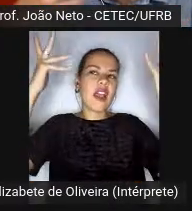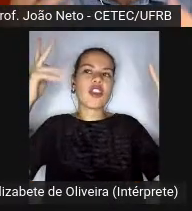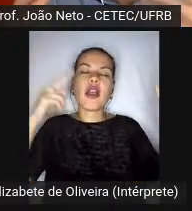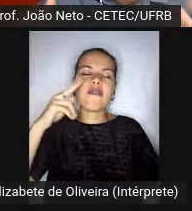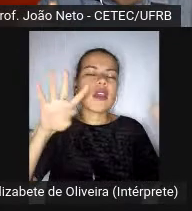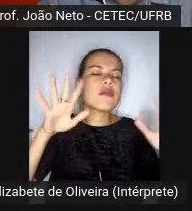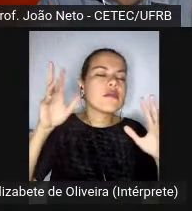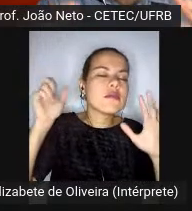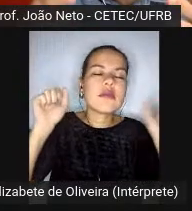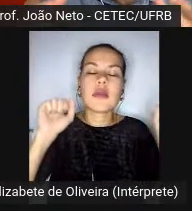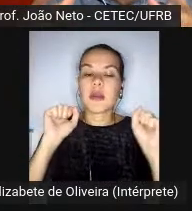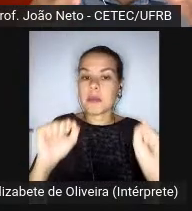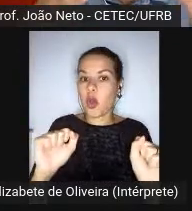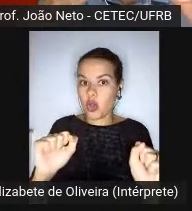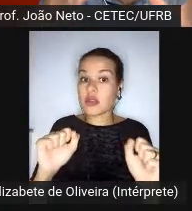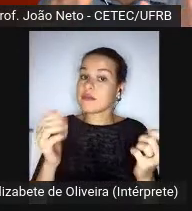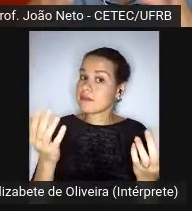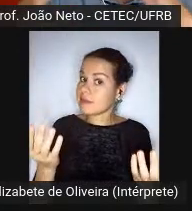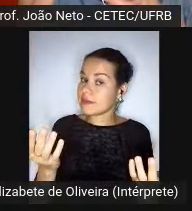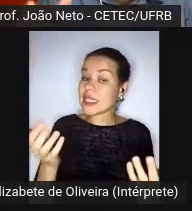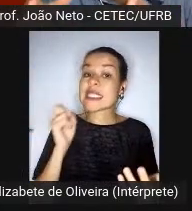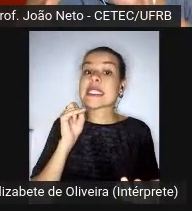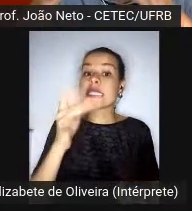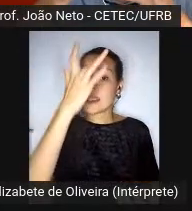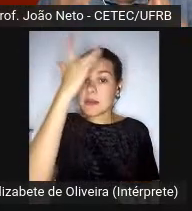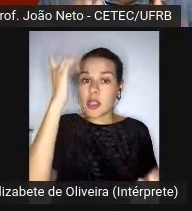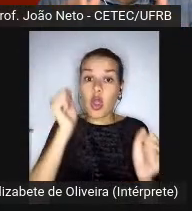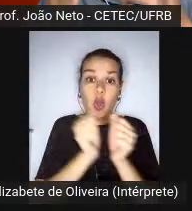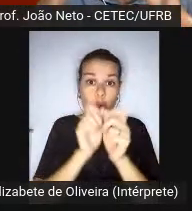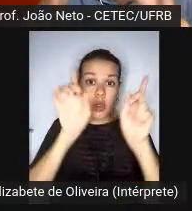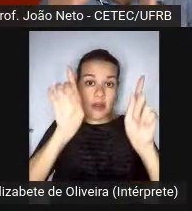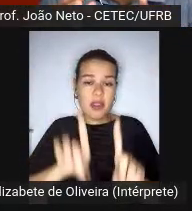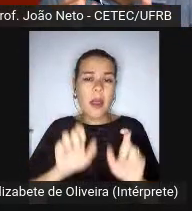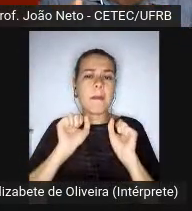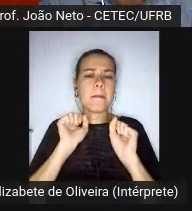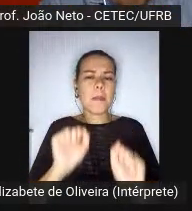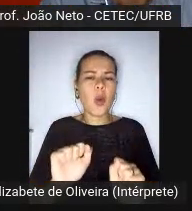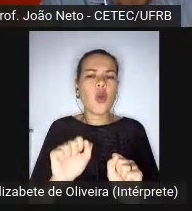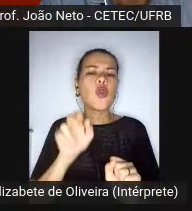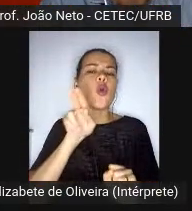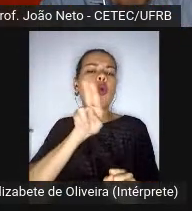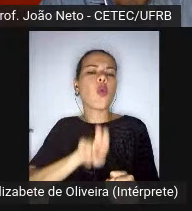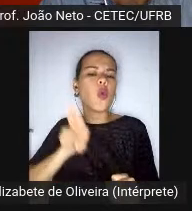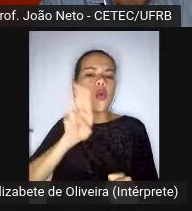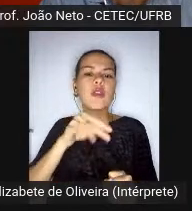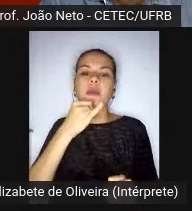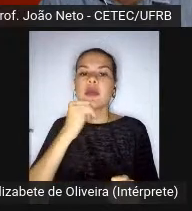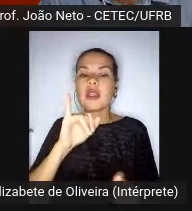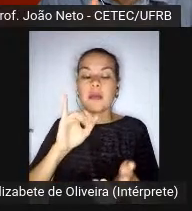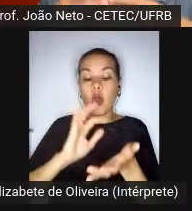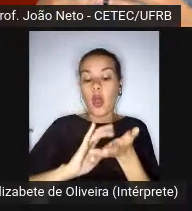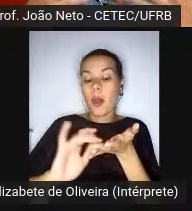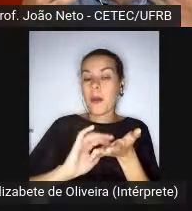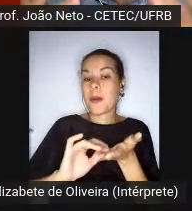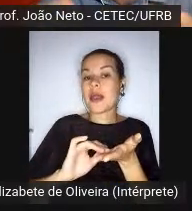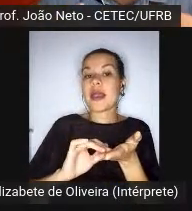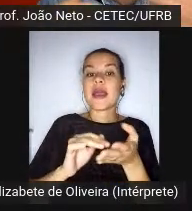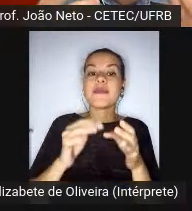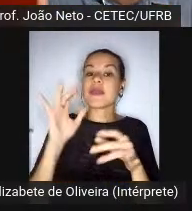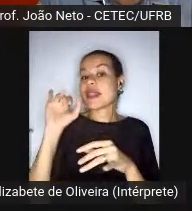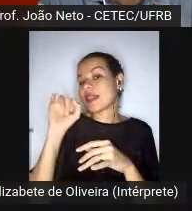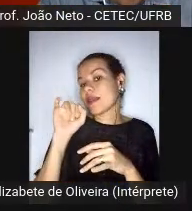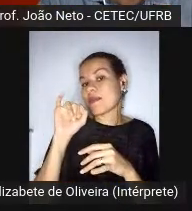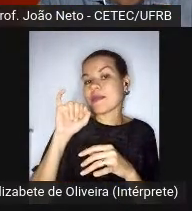Será que pessoas com deficiência conseguiram utilizar o mês o aplicativo de paquera que nós utilizamos a